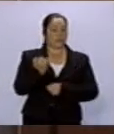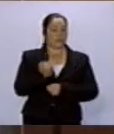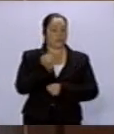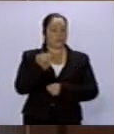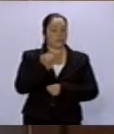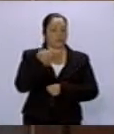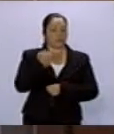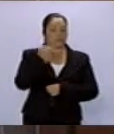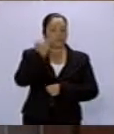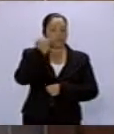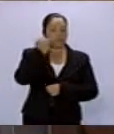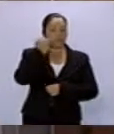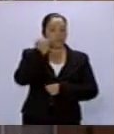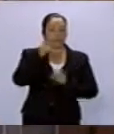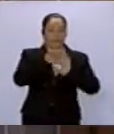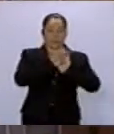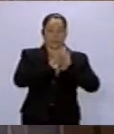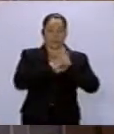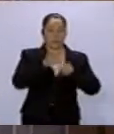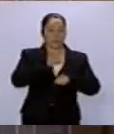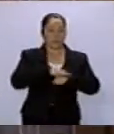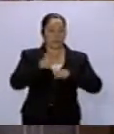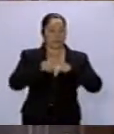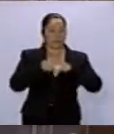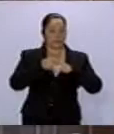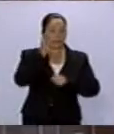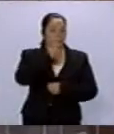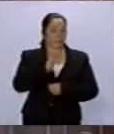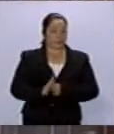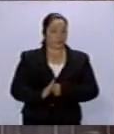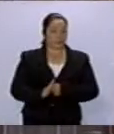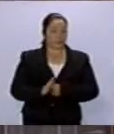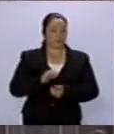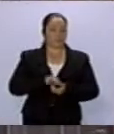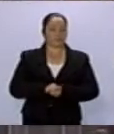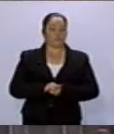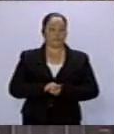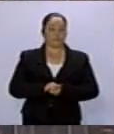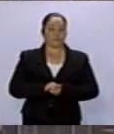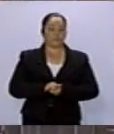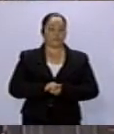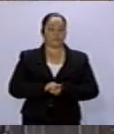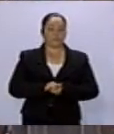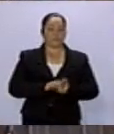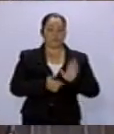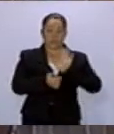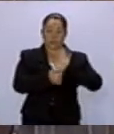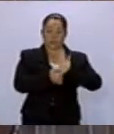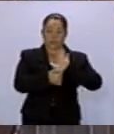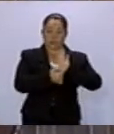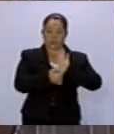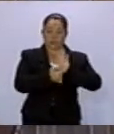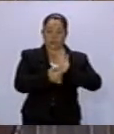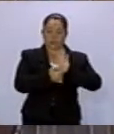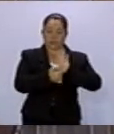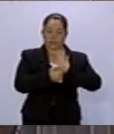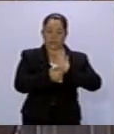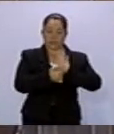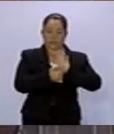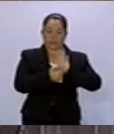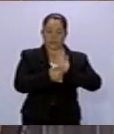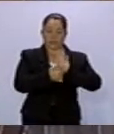sobre o programa Mais Médicos para o Brasil primeiro esse é o patamar da